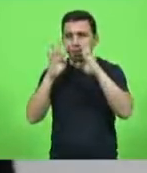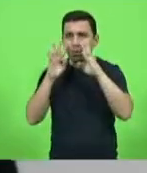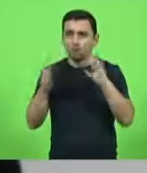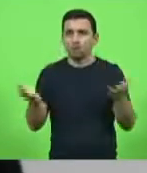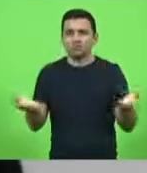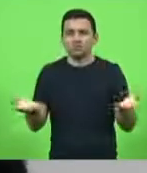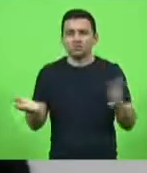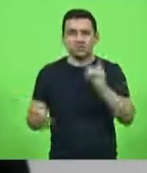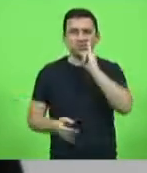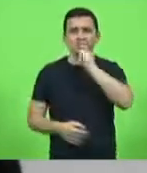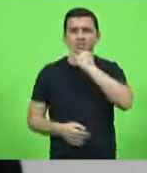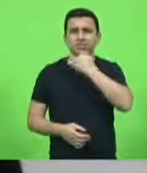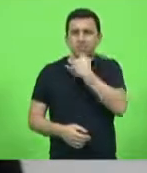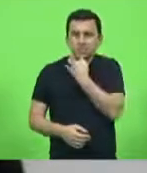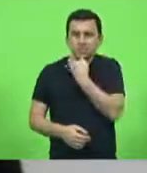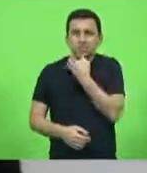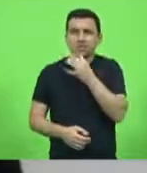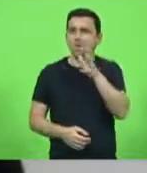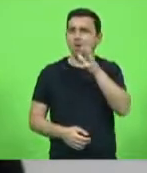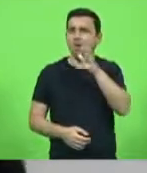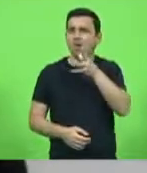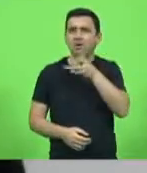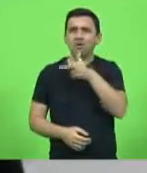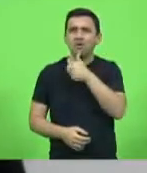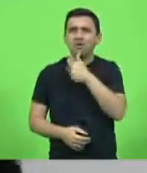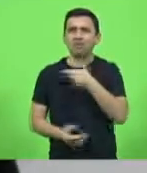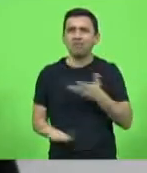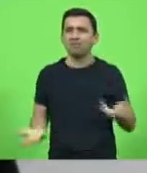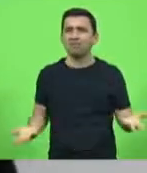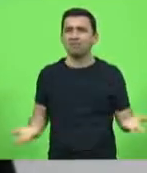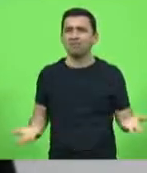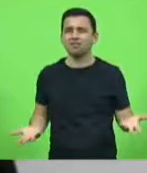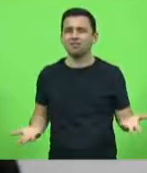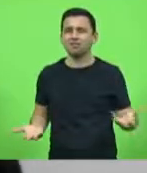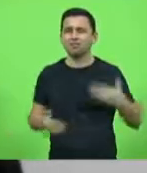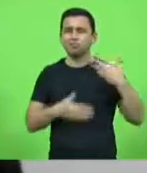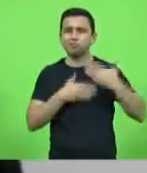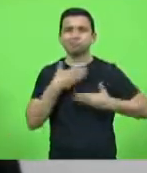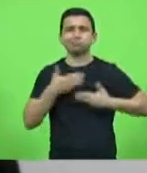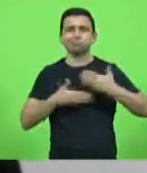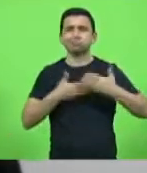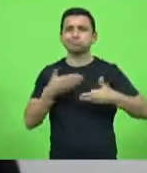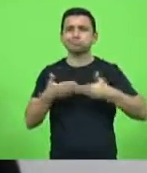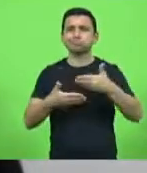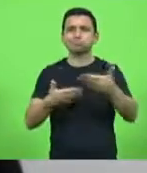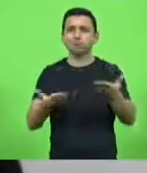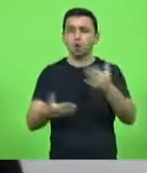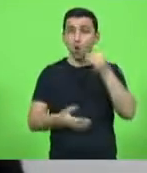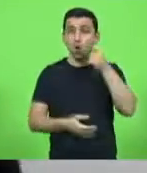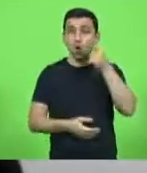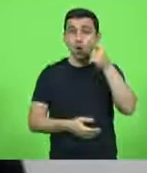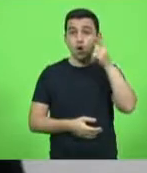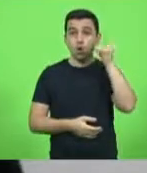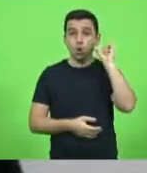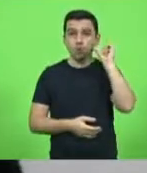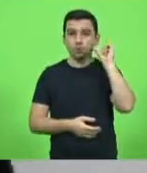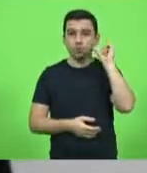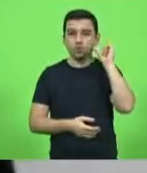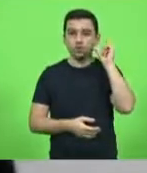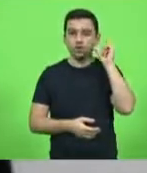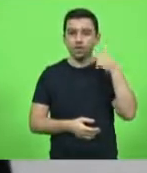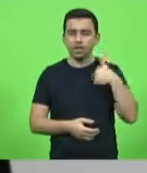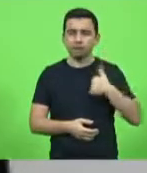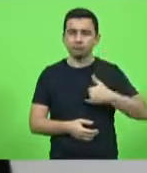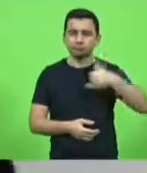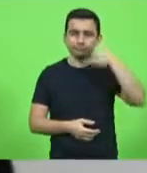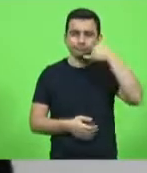é que esta lentidão ela vem acontecendo ontem ainda conforme contrato